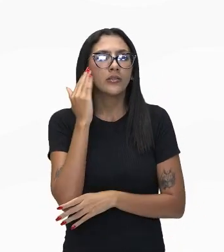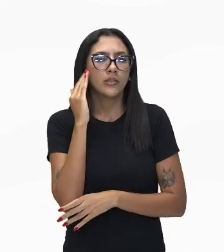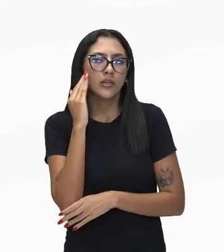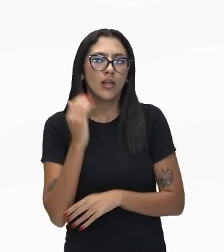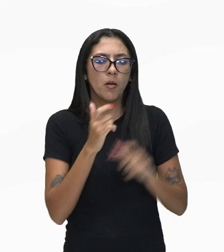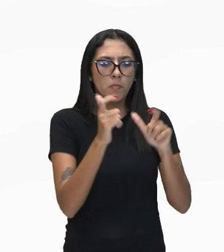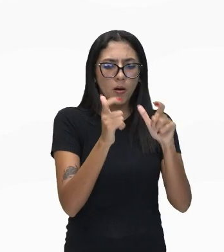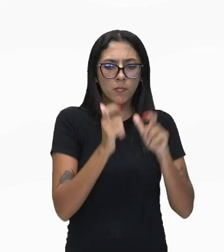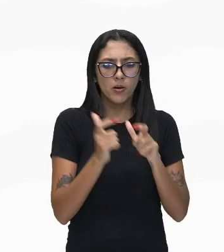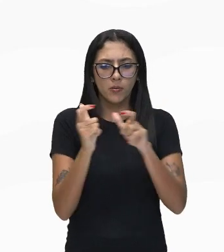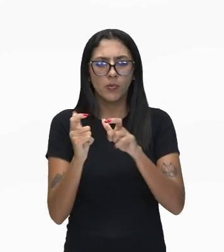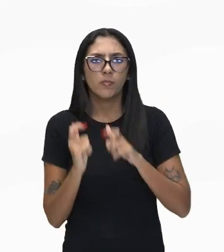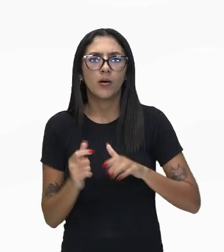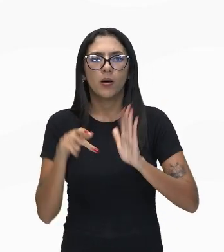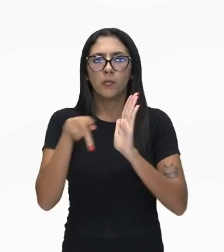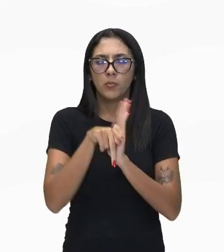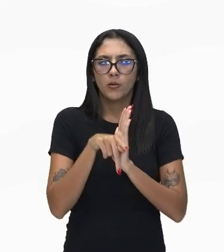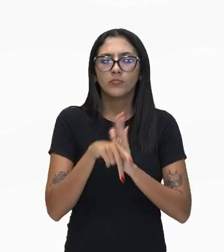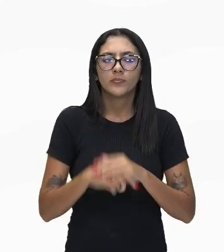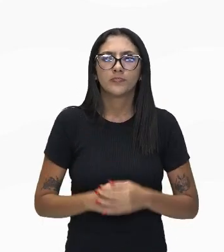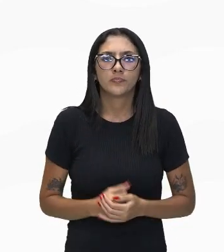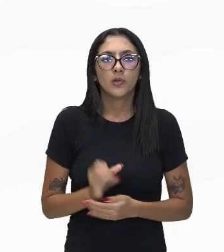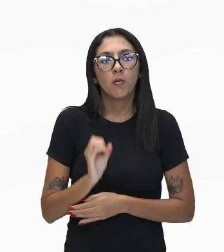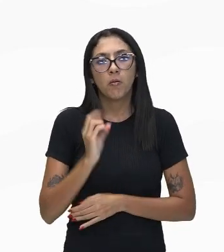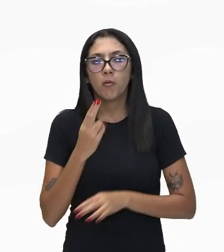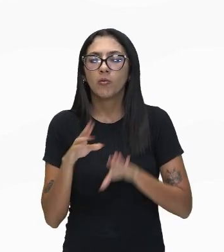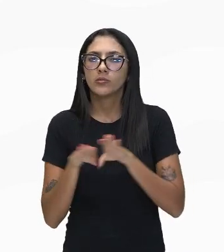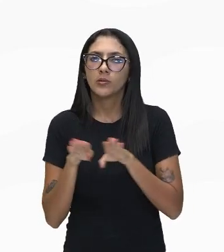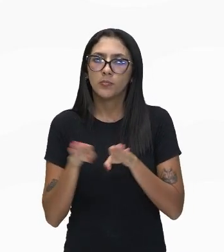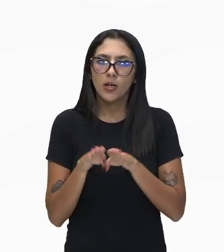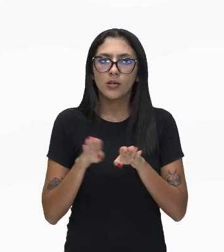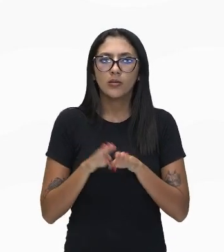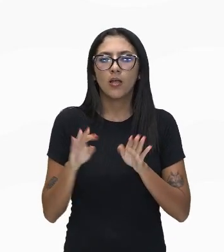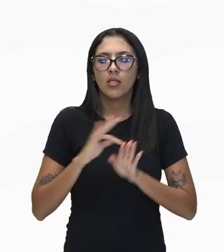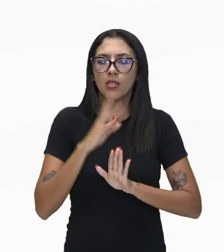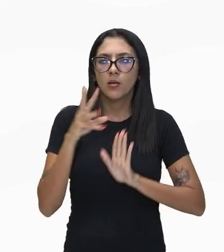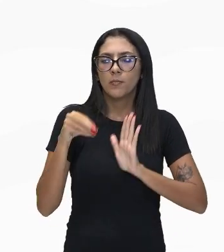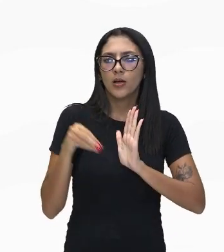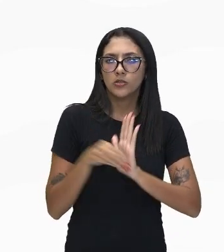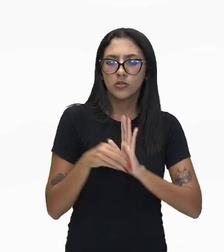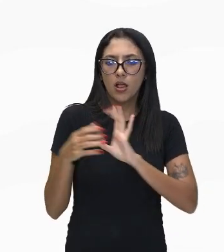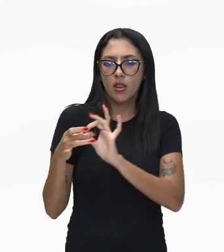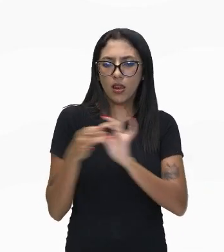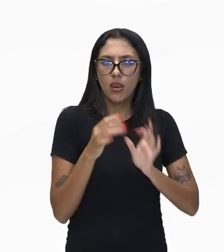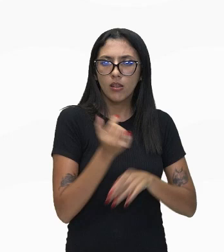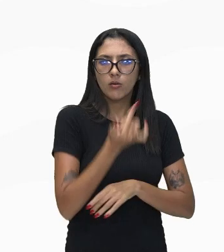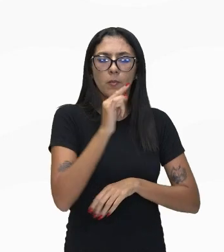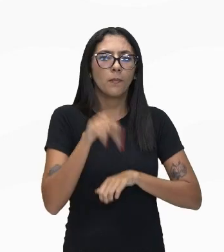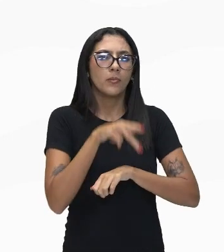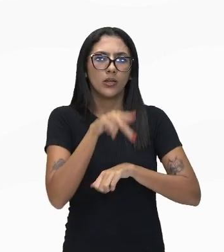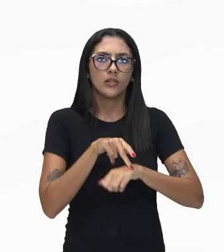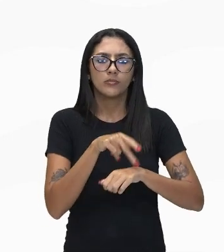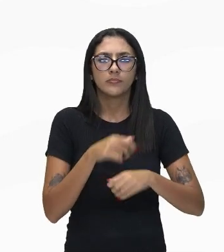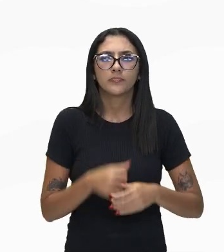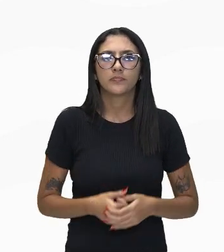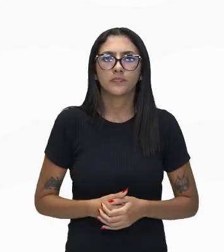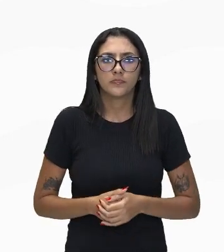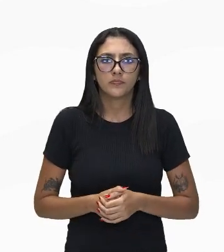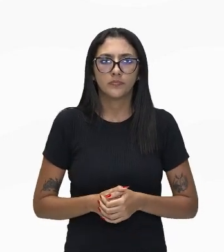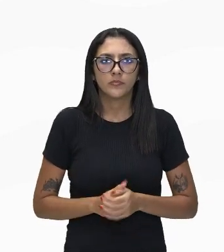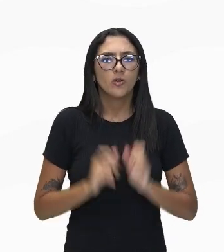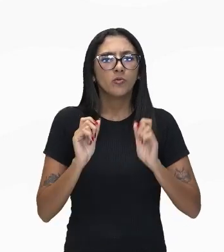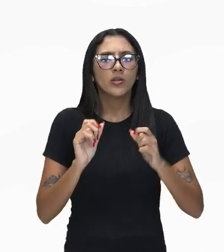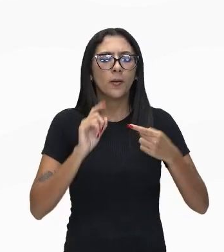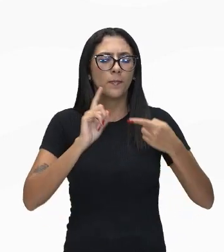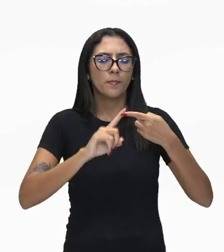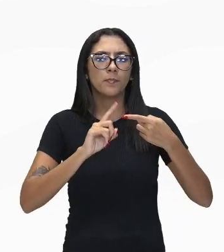da Pan-Amazônia, ou também da chamada Amazônia Internacional, né, professor? O que seriam esses critérios geopolíticos?